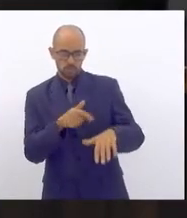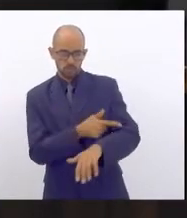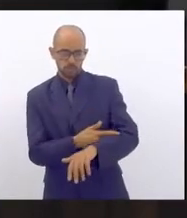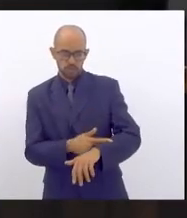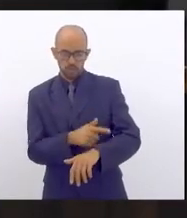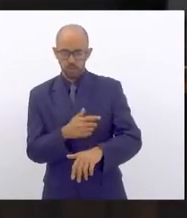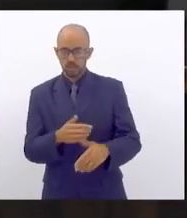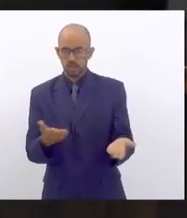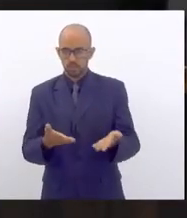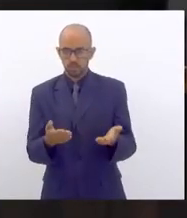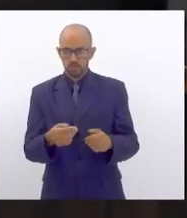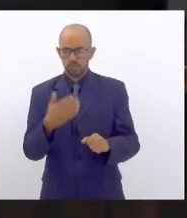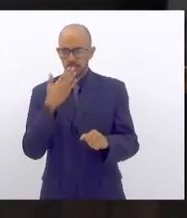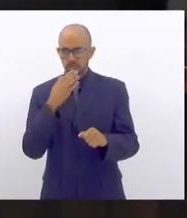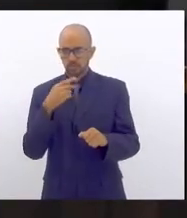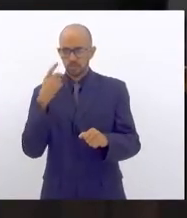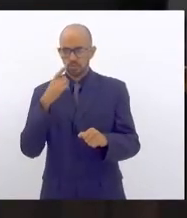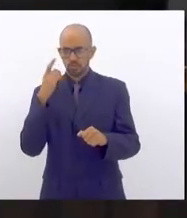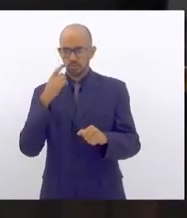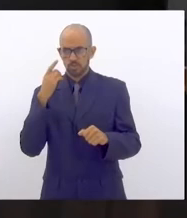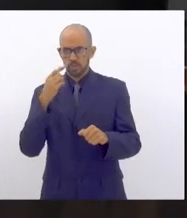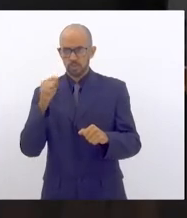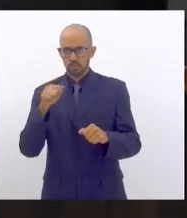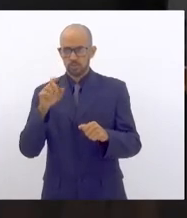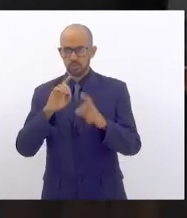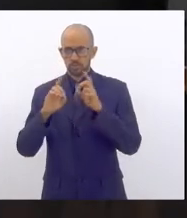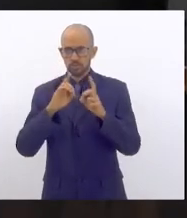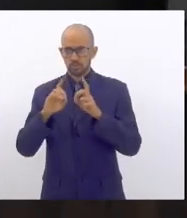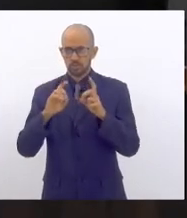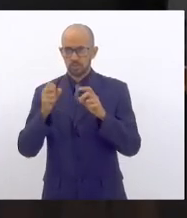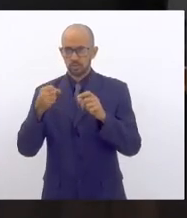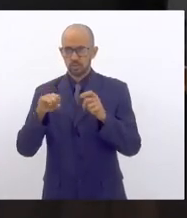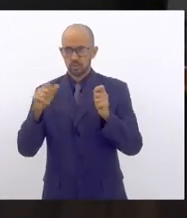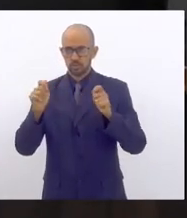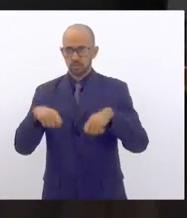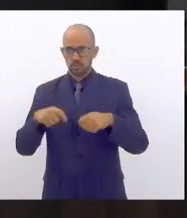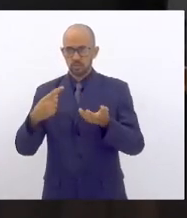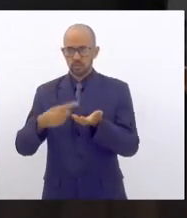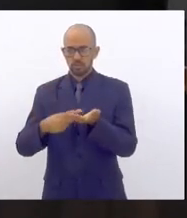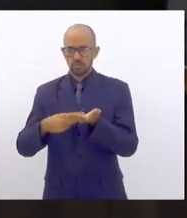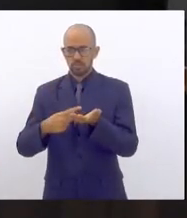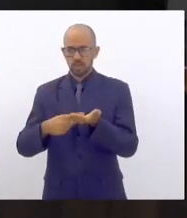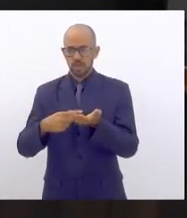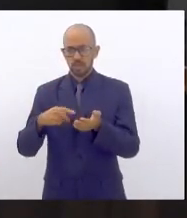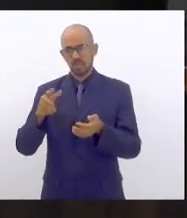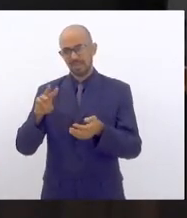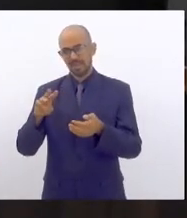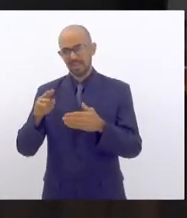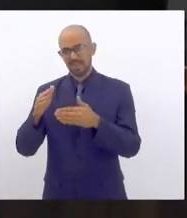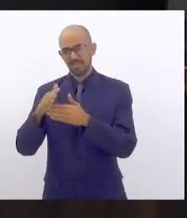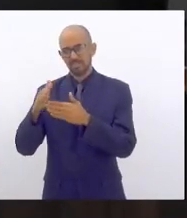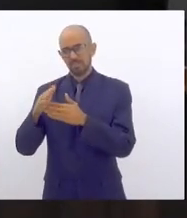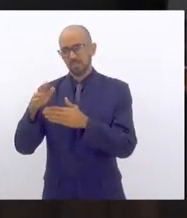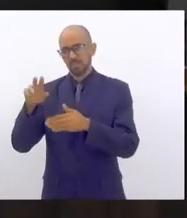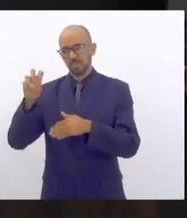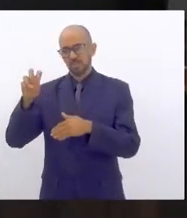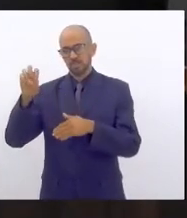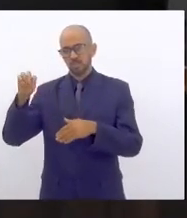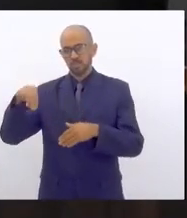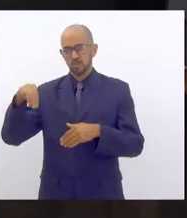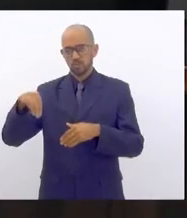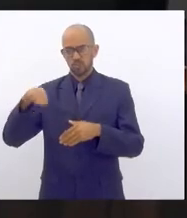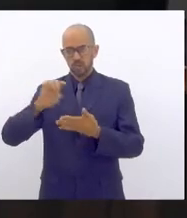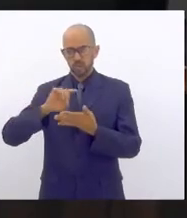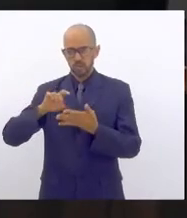eu vou pedir aos parlamentares que vão discutir, que se a gente pode combinar de entre 3 e 4 minutos, 5 minutos para cada